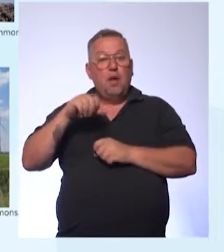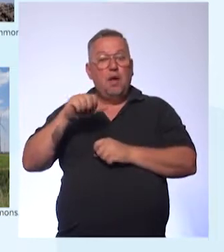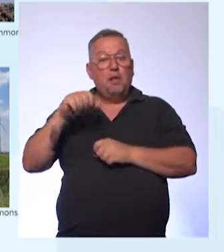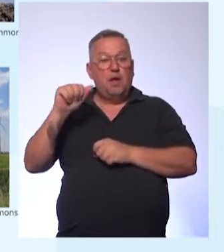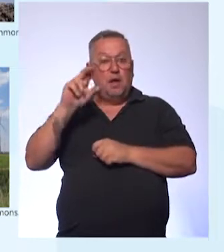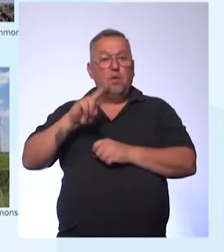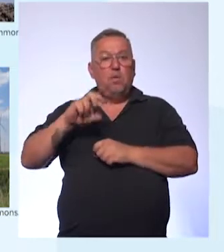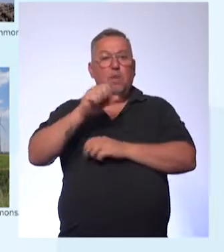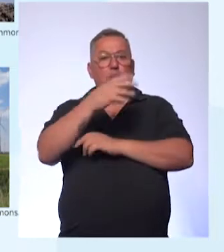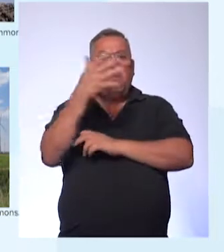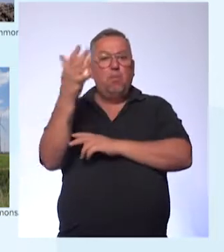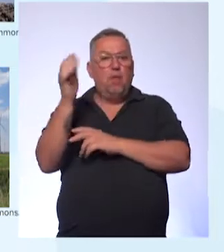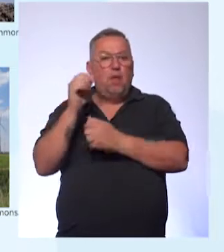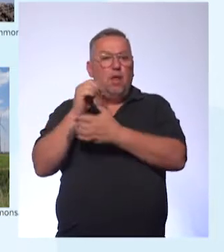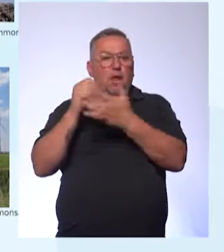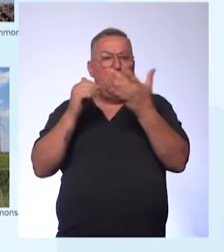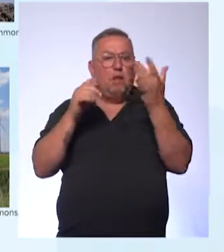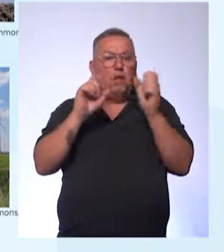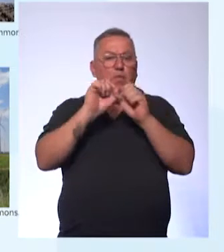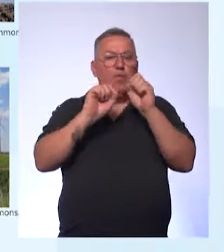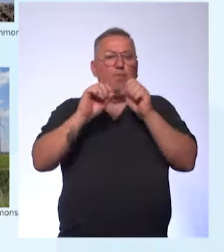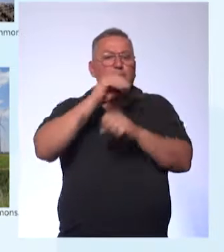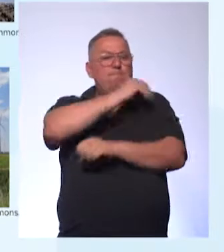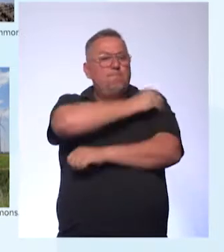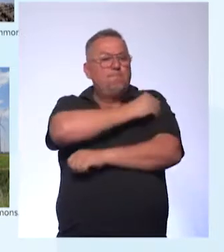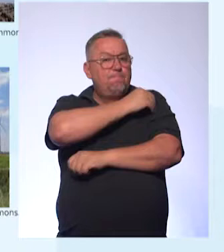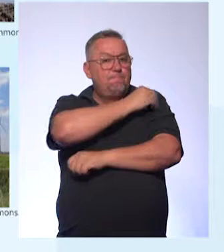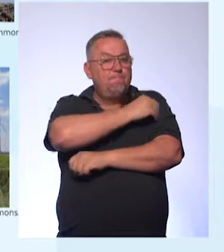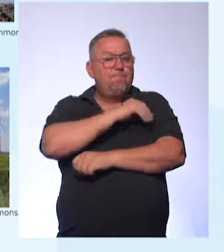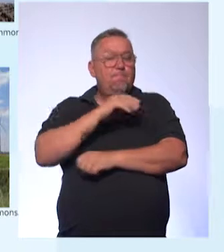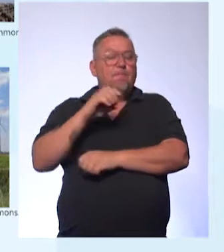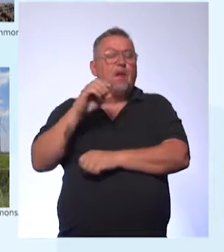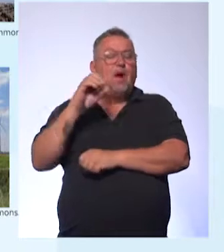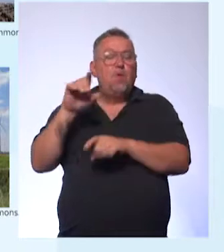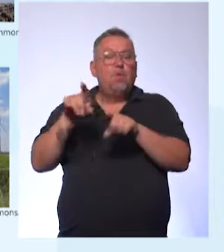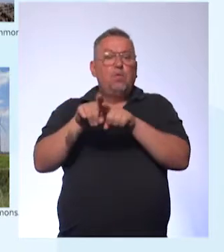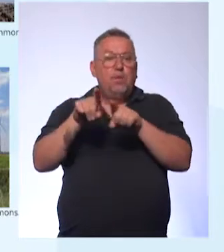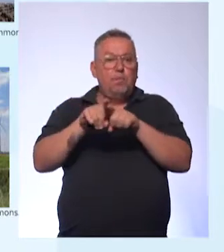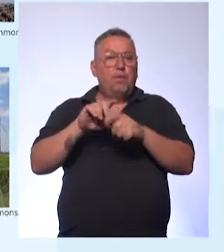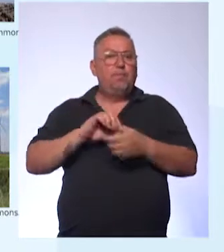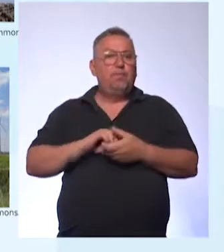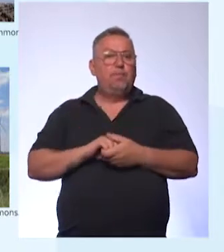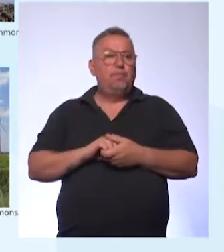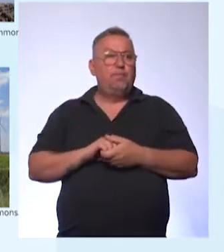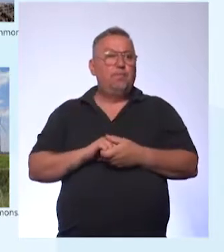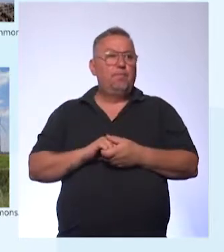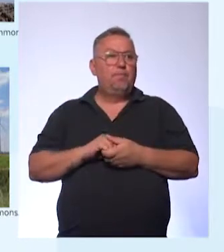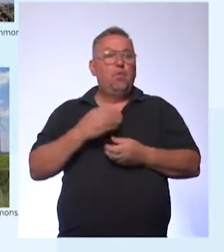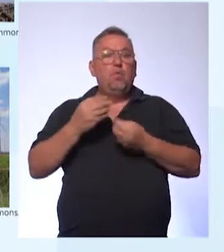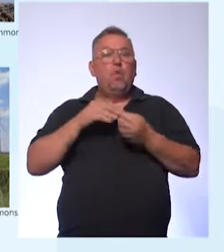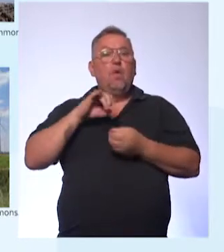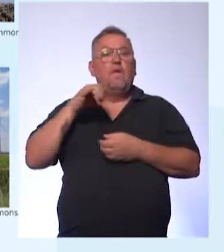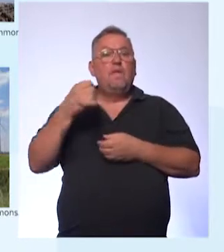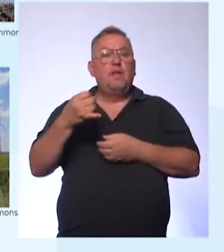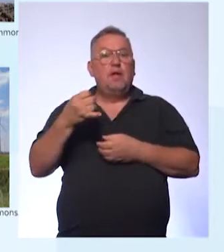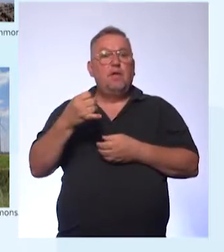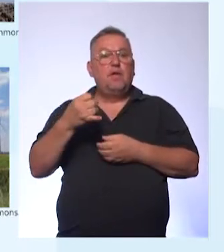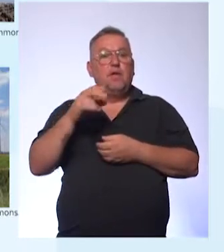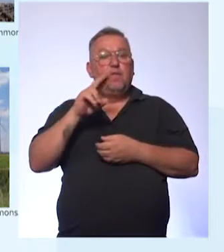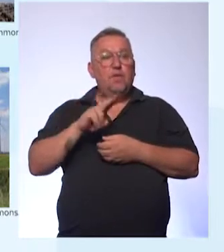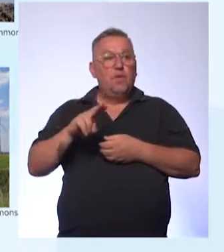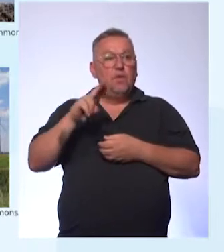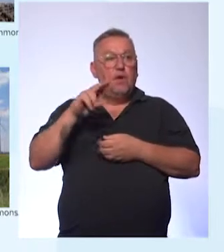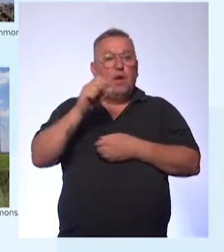pode utilizar aí para fazer biodiesel, para fazer o etanol, que a gente já comentou. Então, qual que é a vantagem? Ele vai usar lá